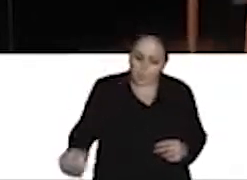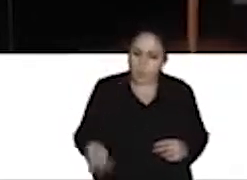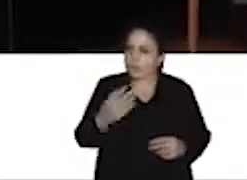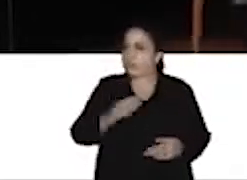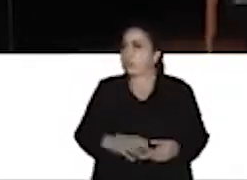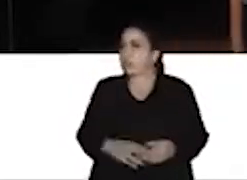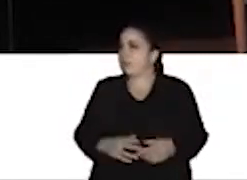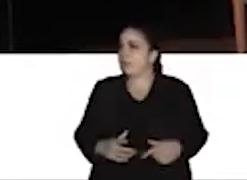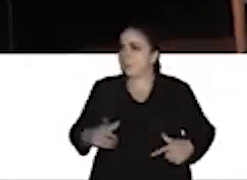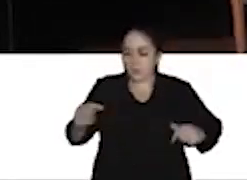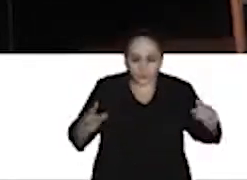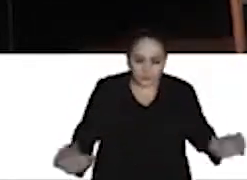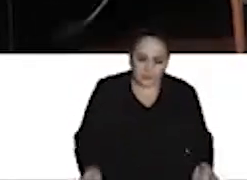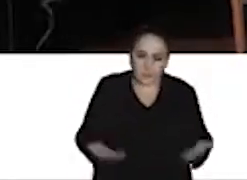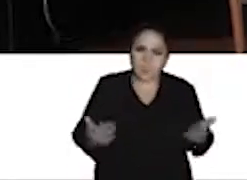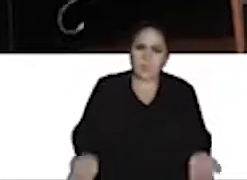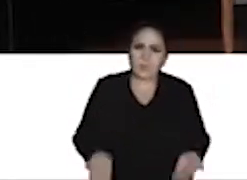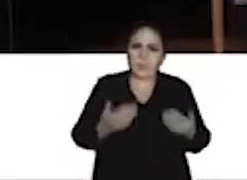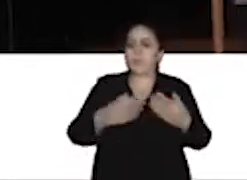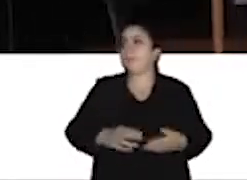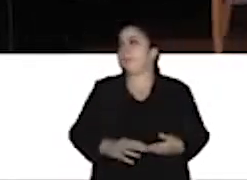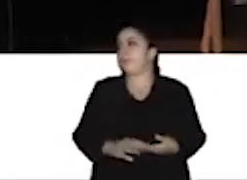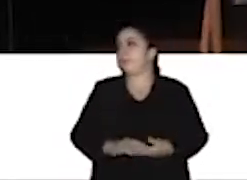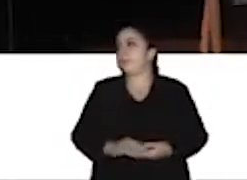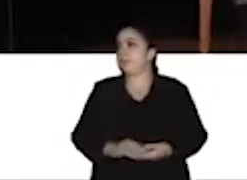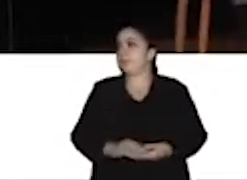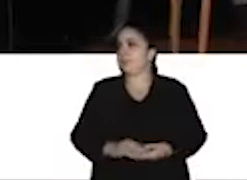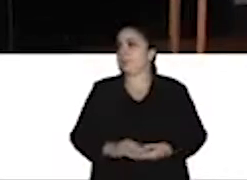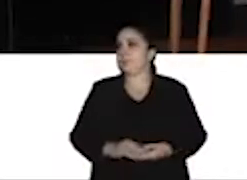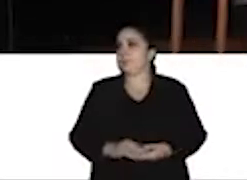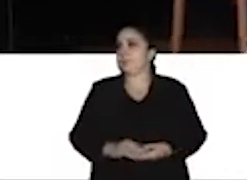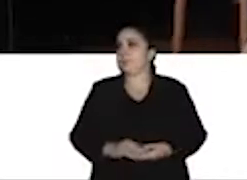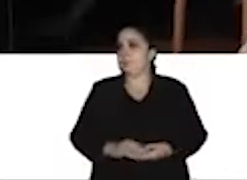Era! Era! Era, boi! Sai daí, mosquito! Vamos! Toca,